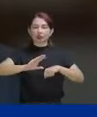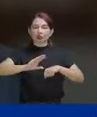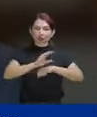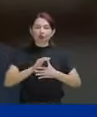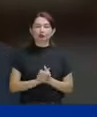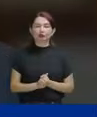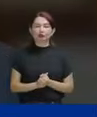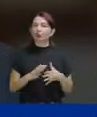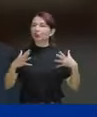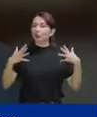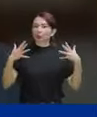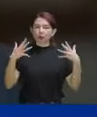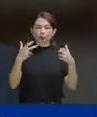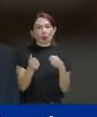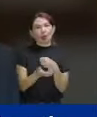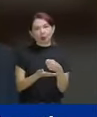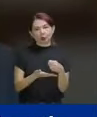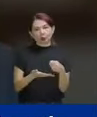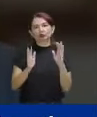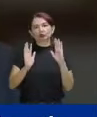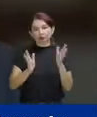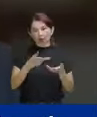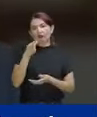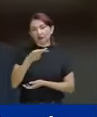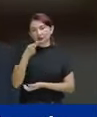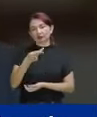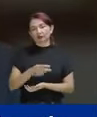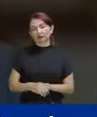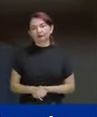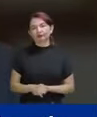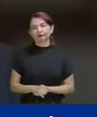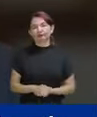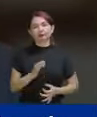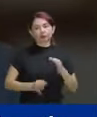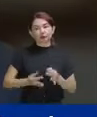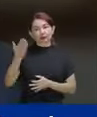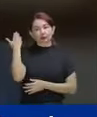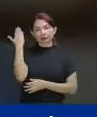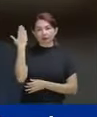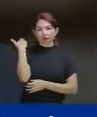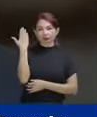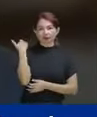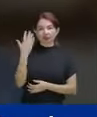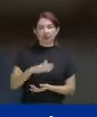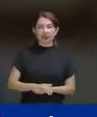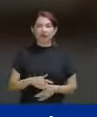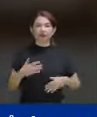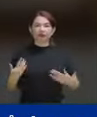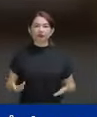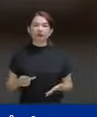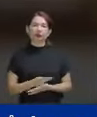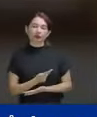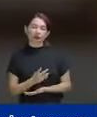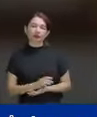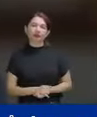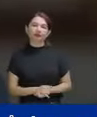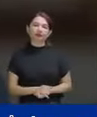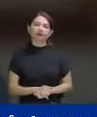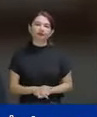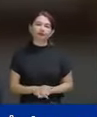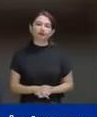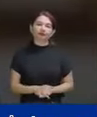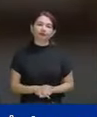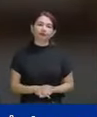sobre os que a gente já reportou aqui no julgamento anterior. Então, ocorre aqui, então, excelências, que